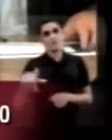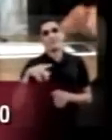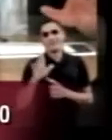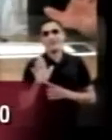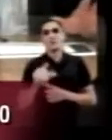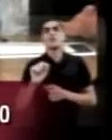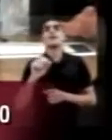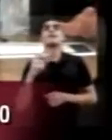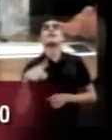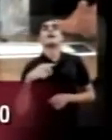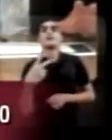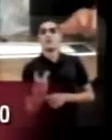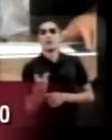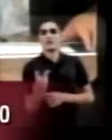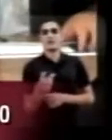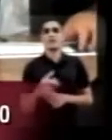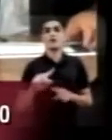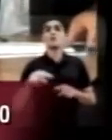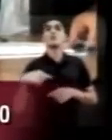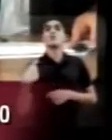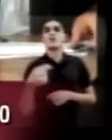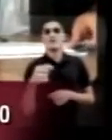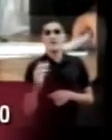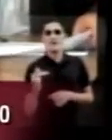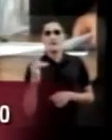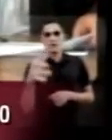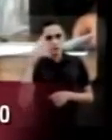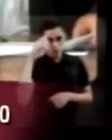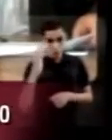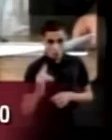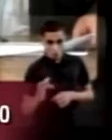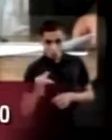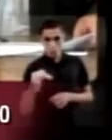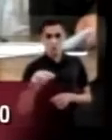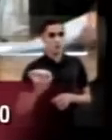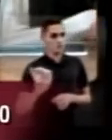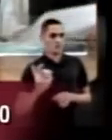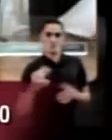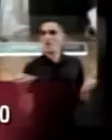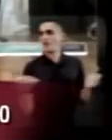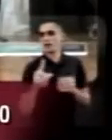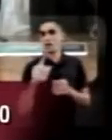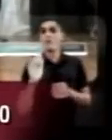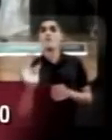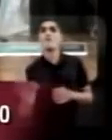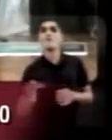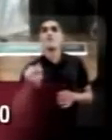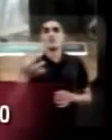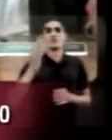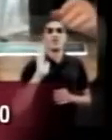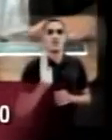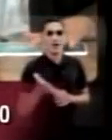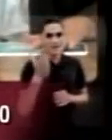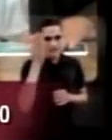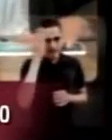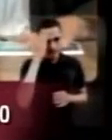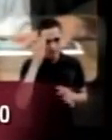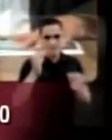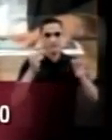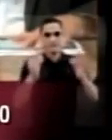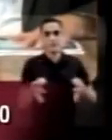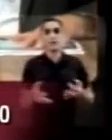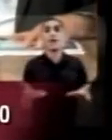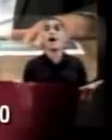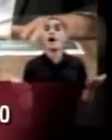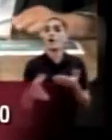só agora. Estamos tendo uma projeção do nosso futuro. Tá bom? Agora é um